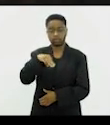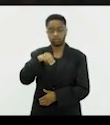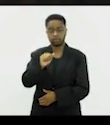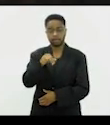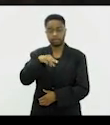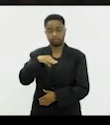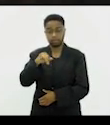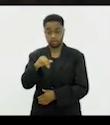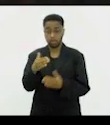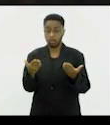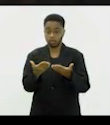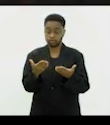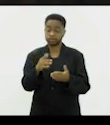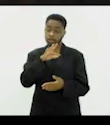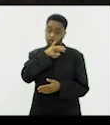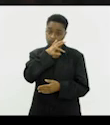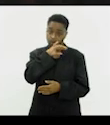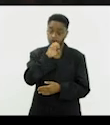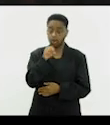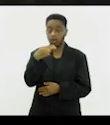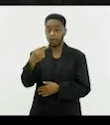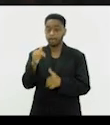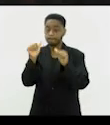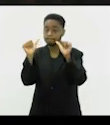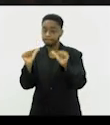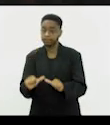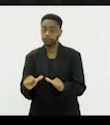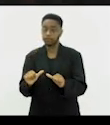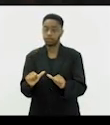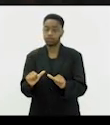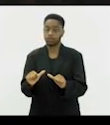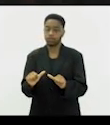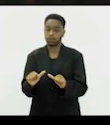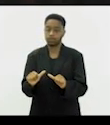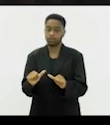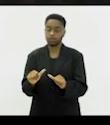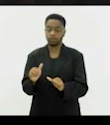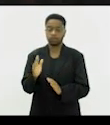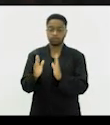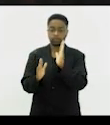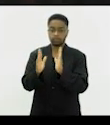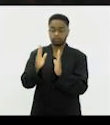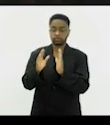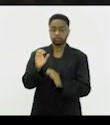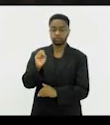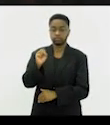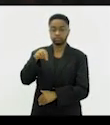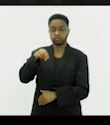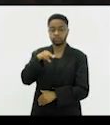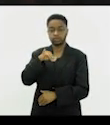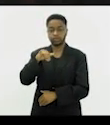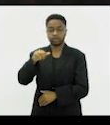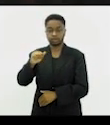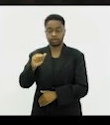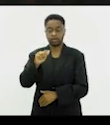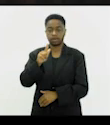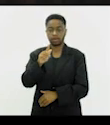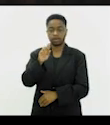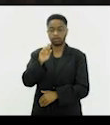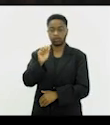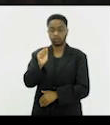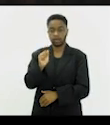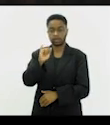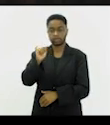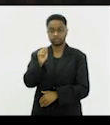tão ruim ou pior do que quando a Sônia Guajajara, ministra dos